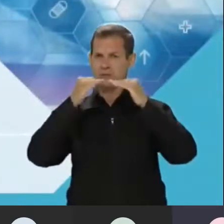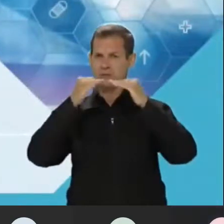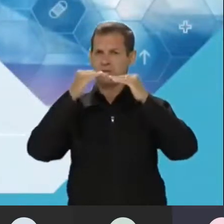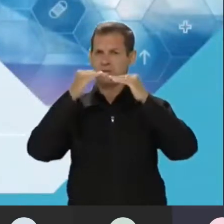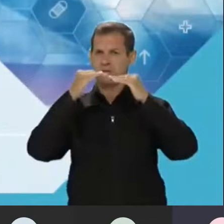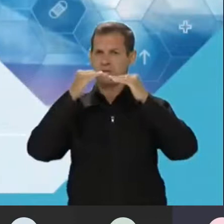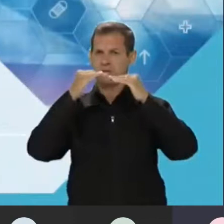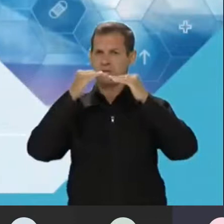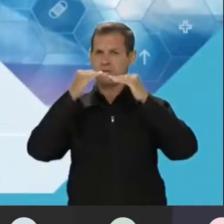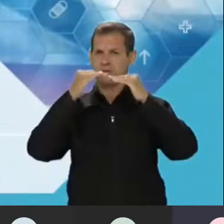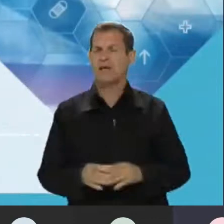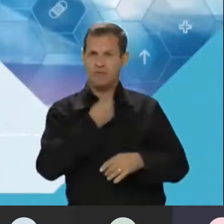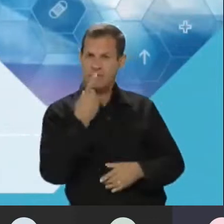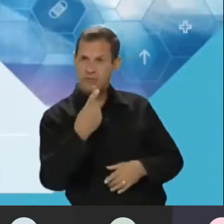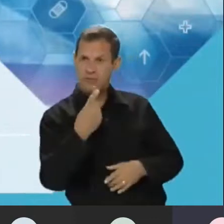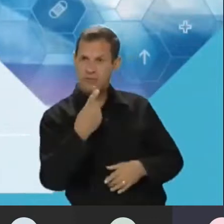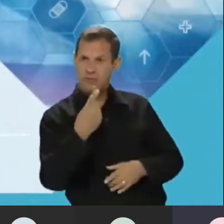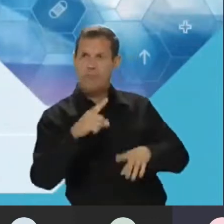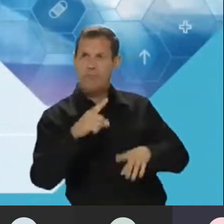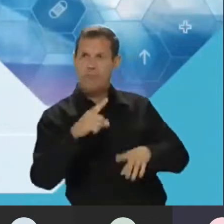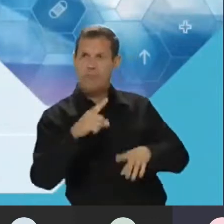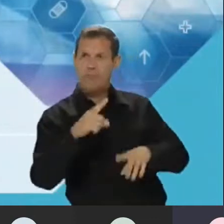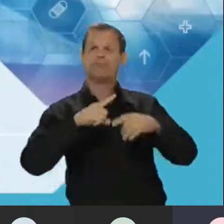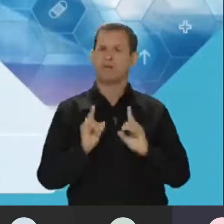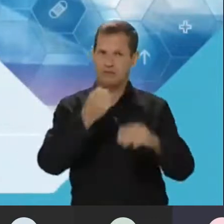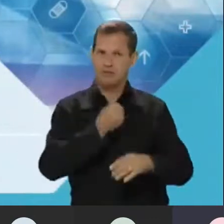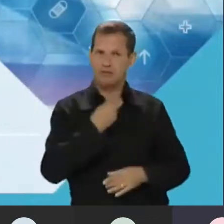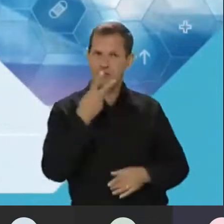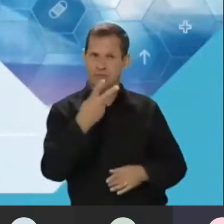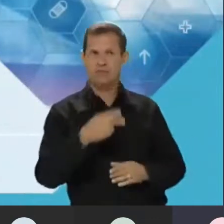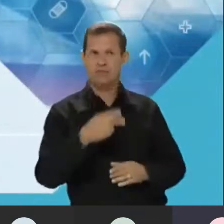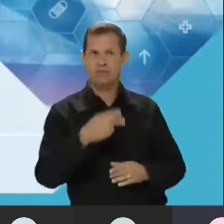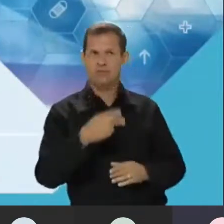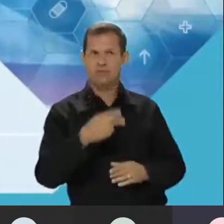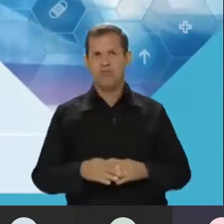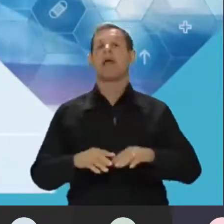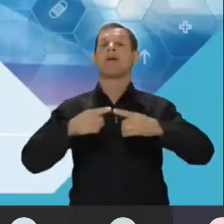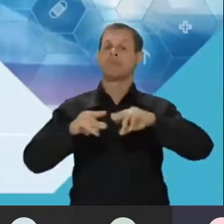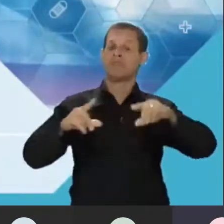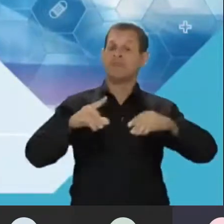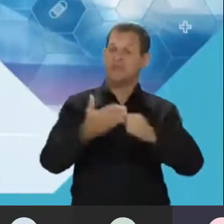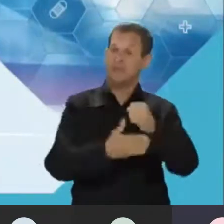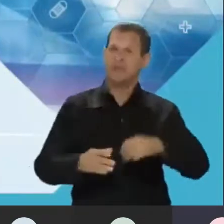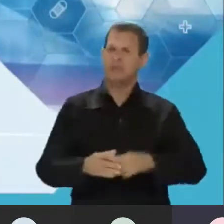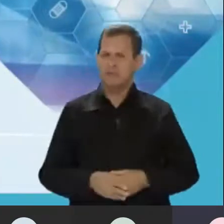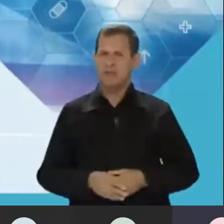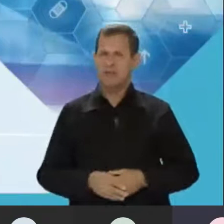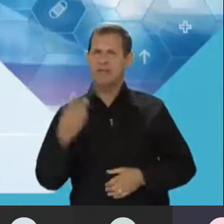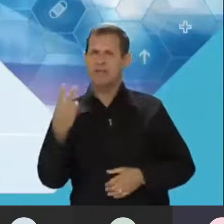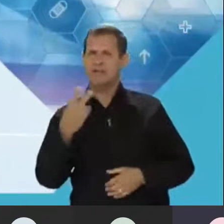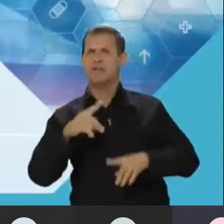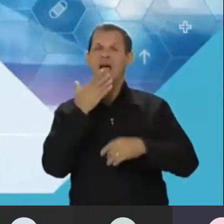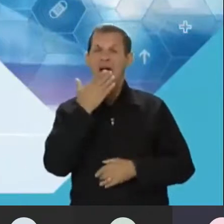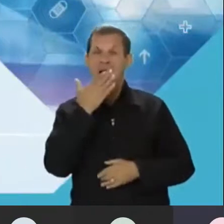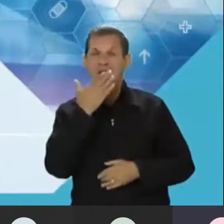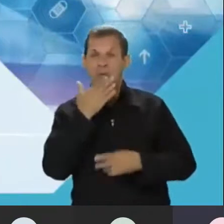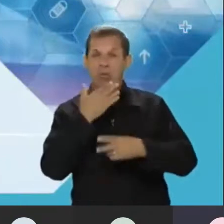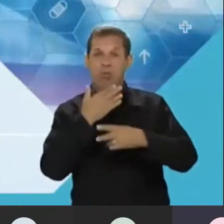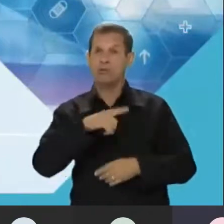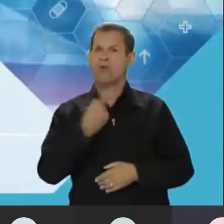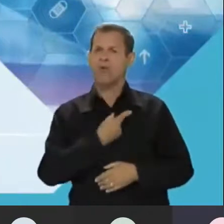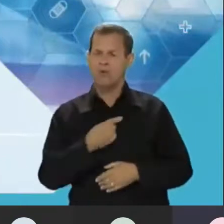gente tem a edificação número 1 e aqui nós temos a edificação número 2. A diferença basicamente entre elas é a